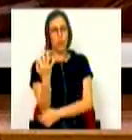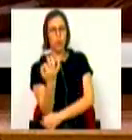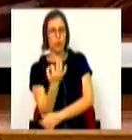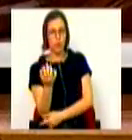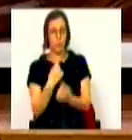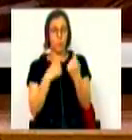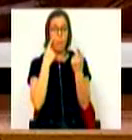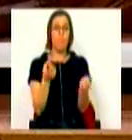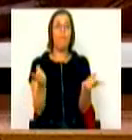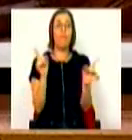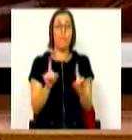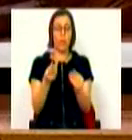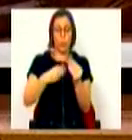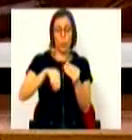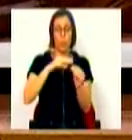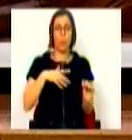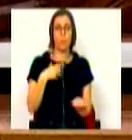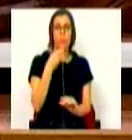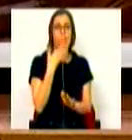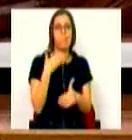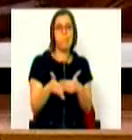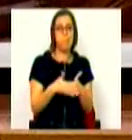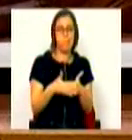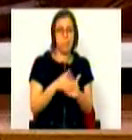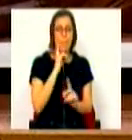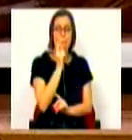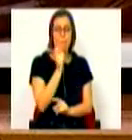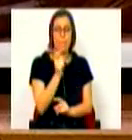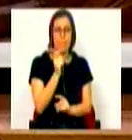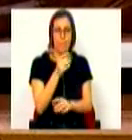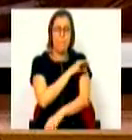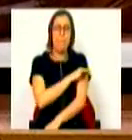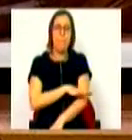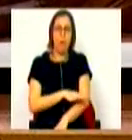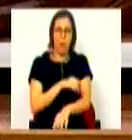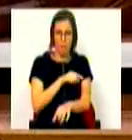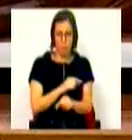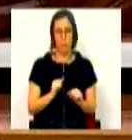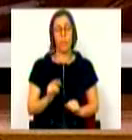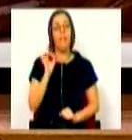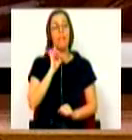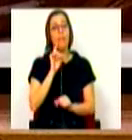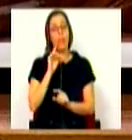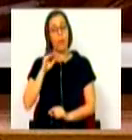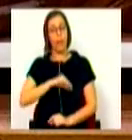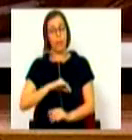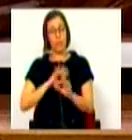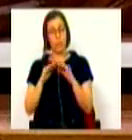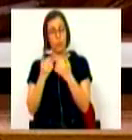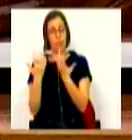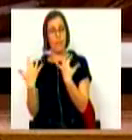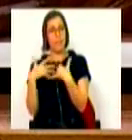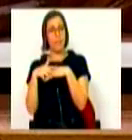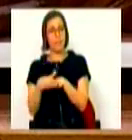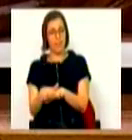da reposição do complemento solidário para idosos aos pensionistas mais pobres e do valor do rendimento social de